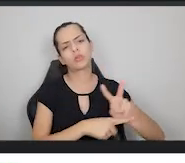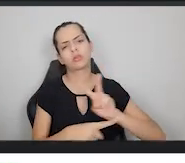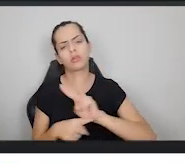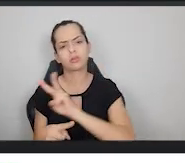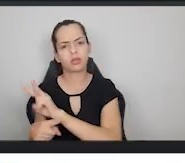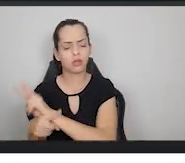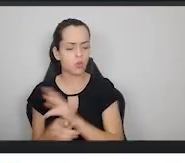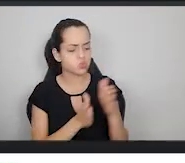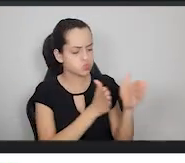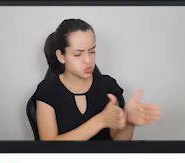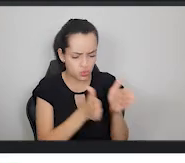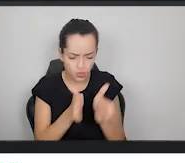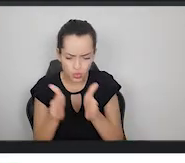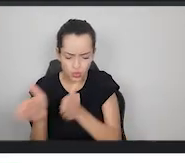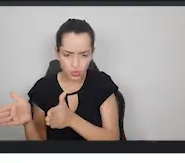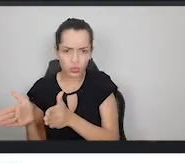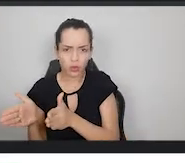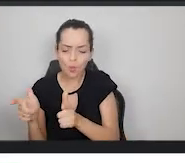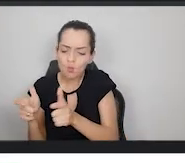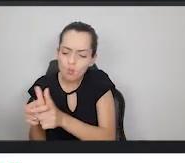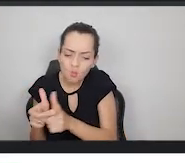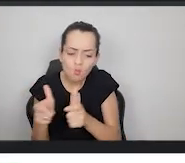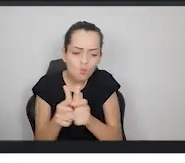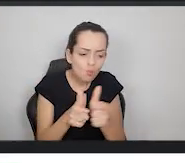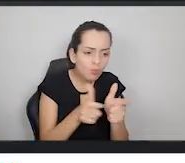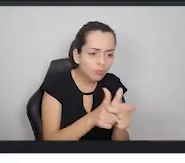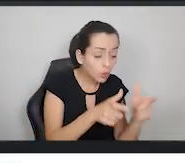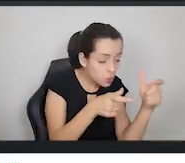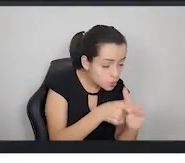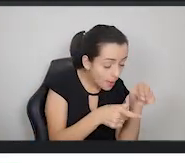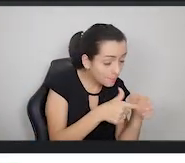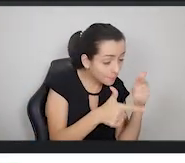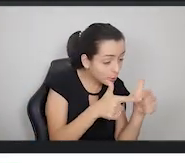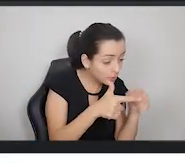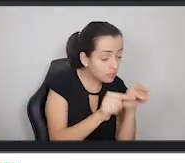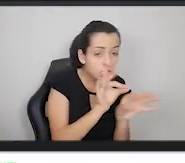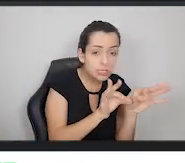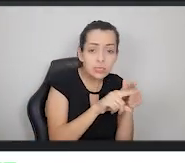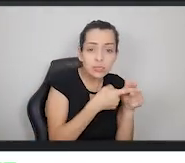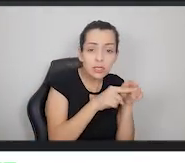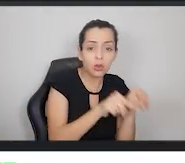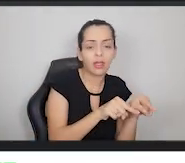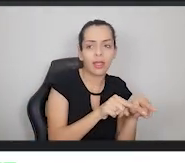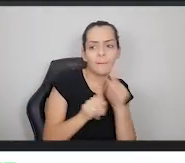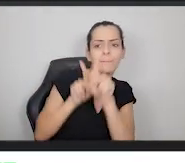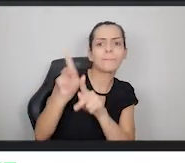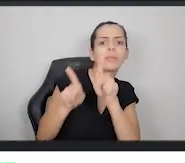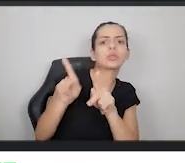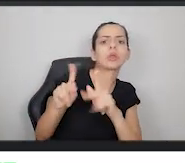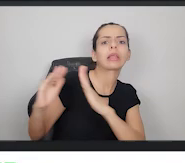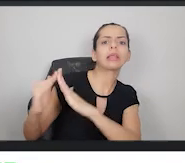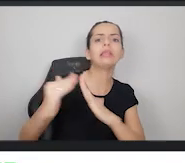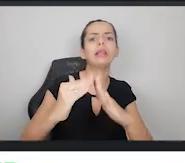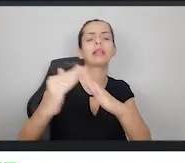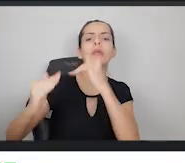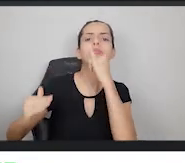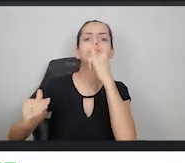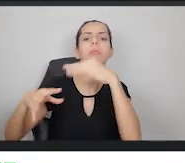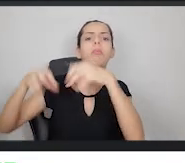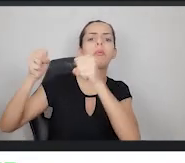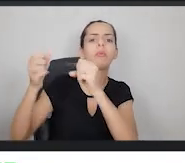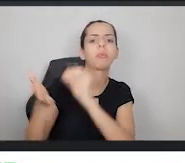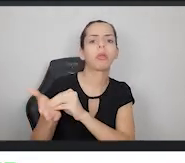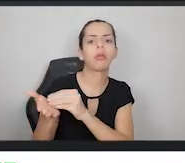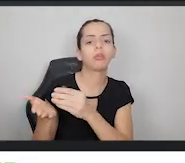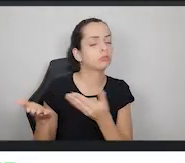proteções. Significa que eu vou tirar 18 mil consumidores. Então, veja a importância da coordenação de proteção para o